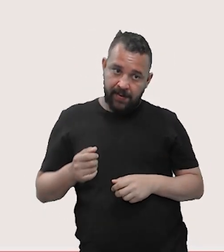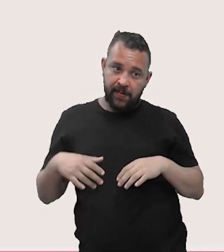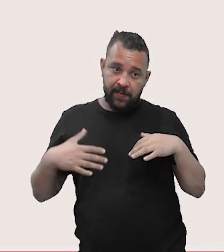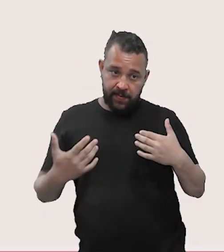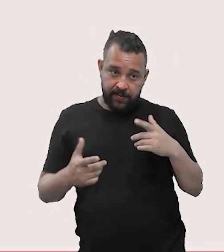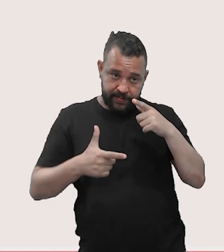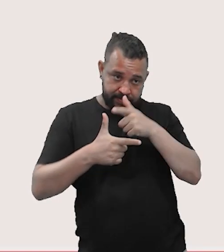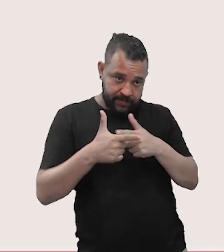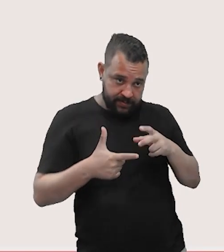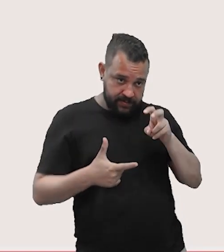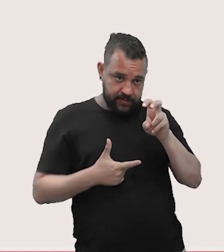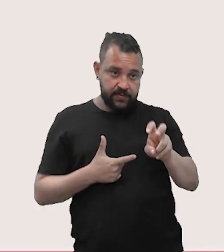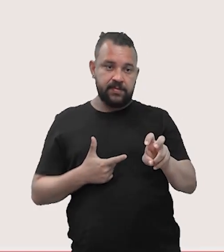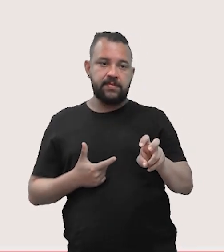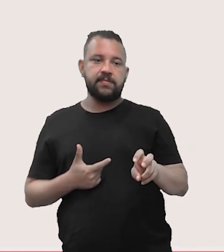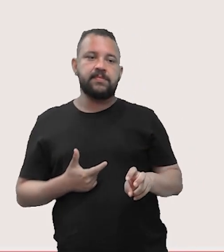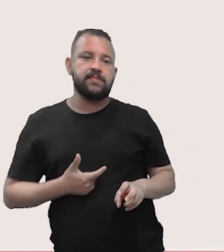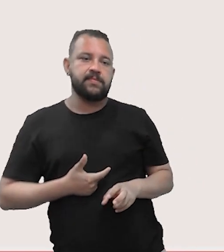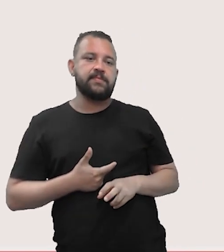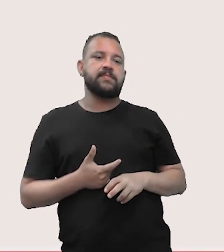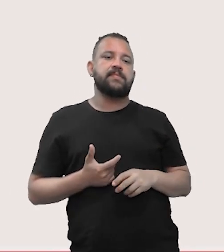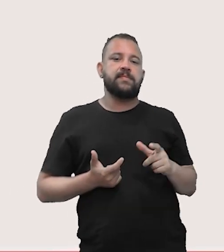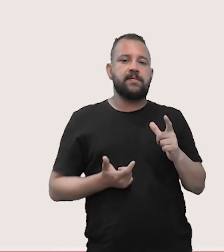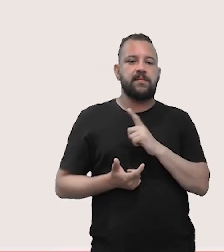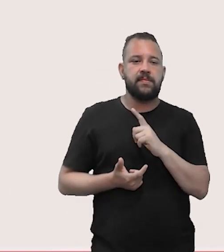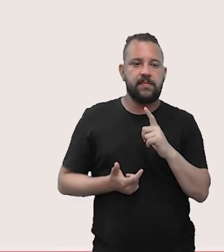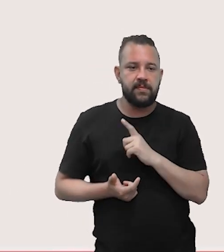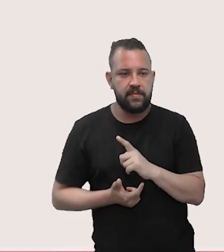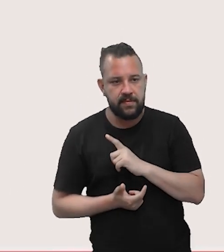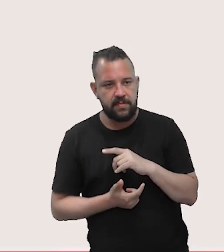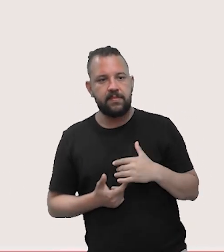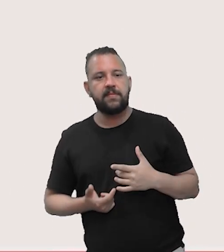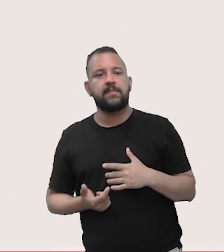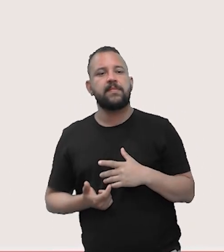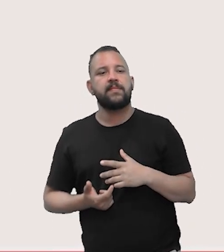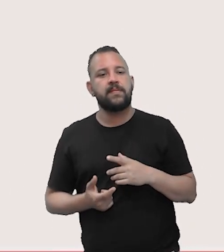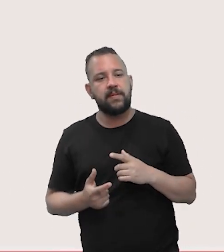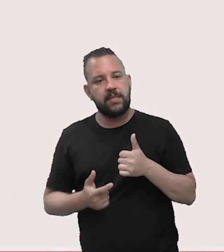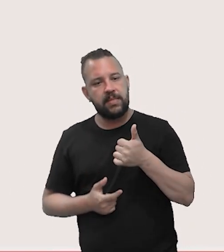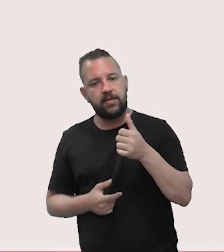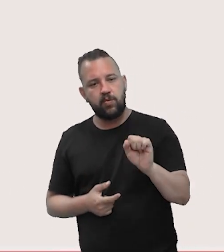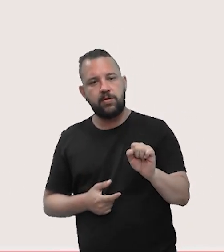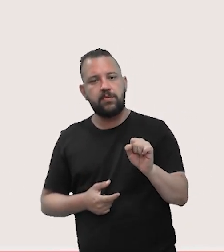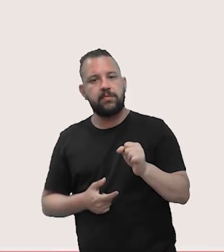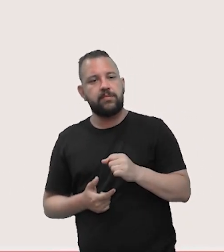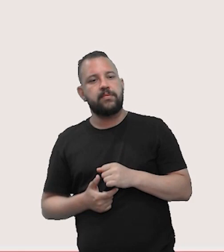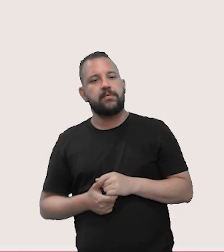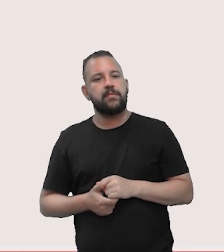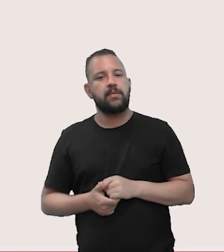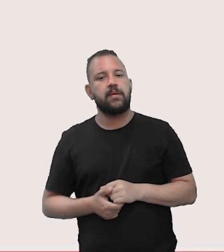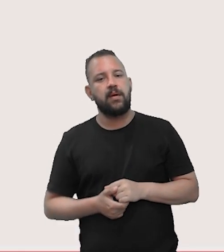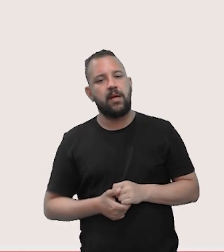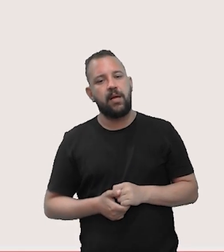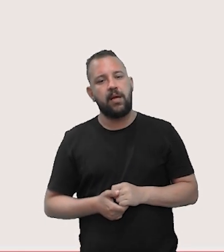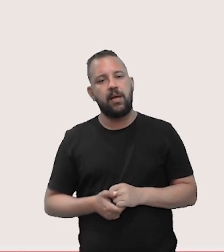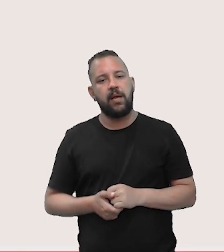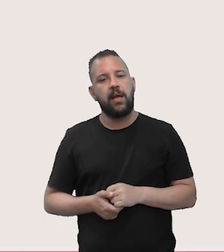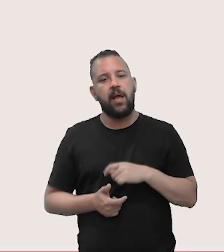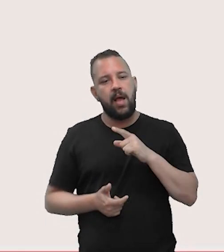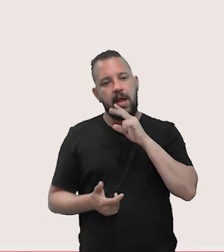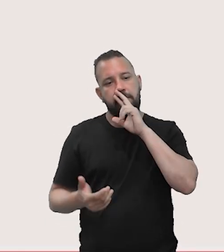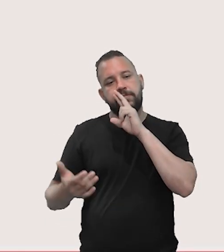isso aqui por 5, eu tenho que obter o resultado 18, porque a questão fala para